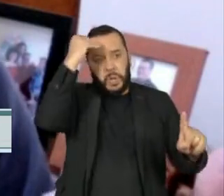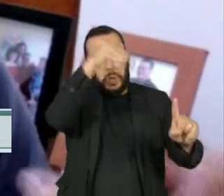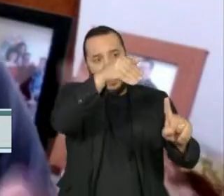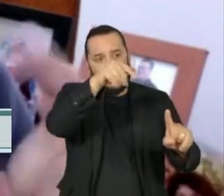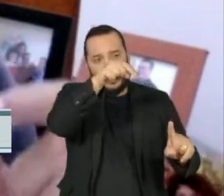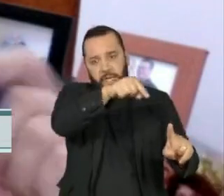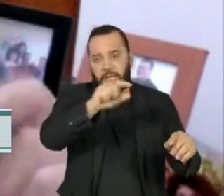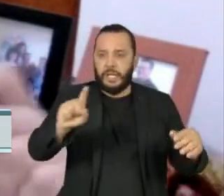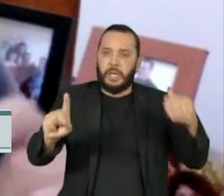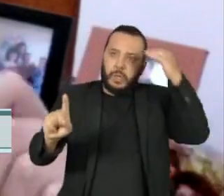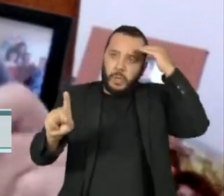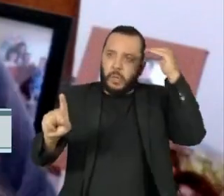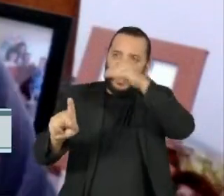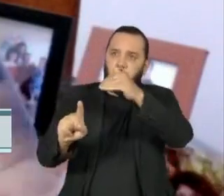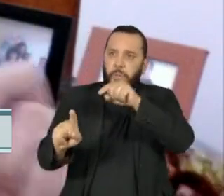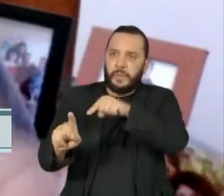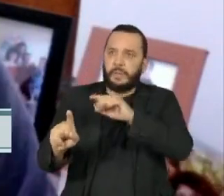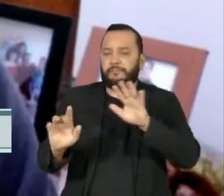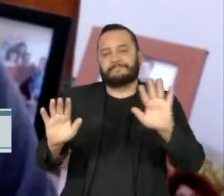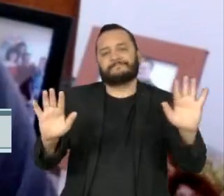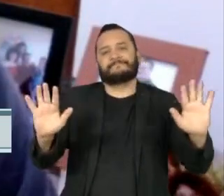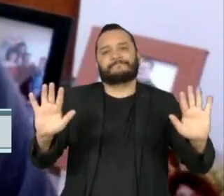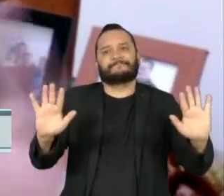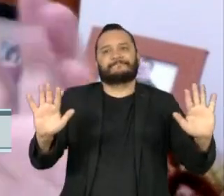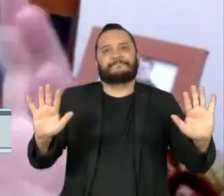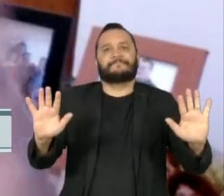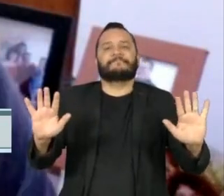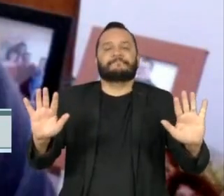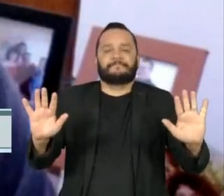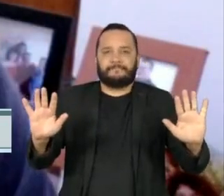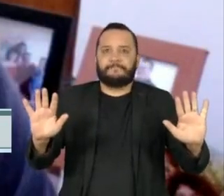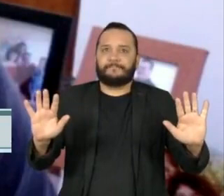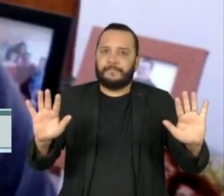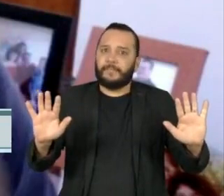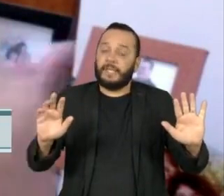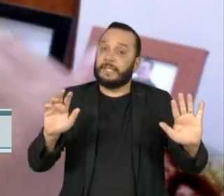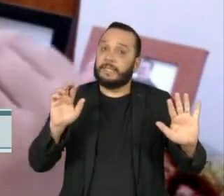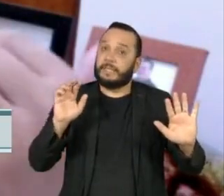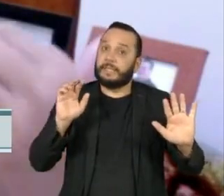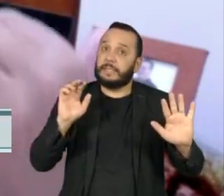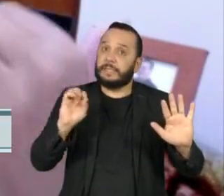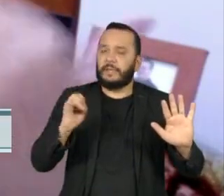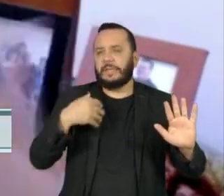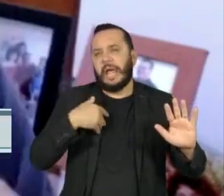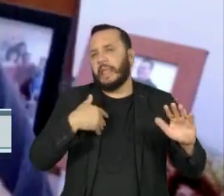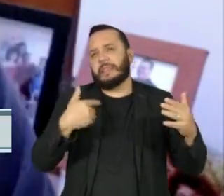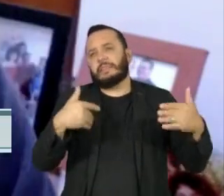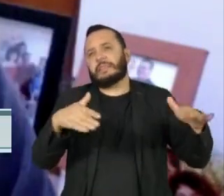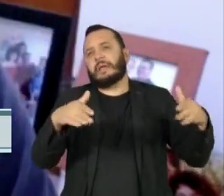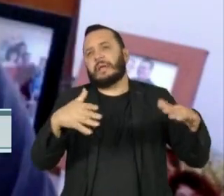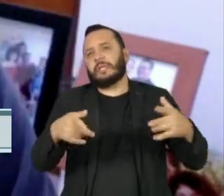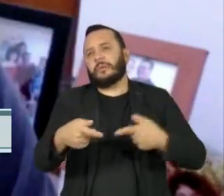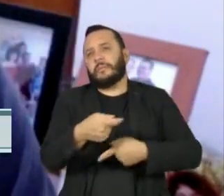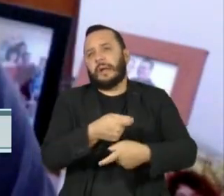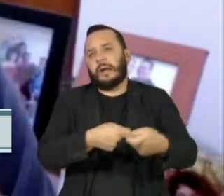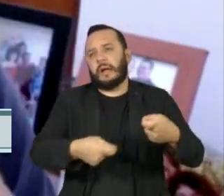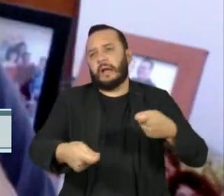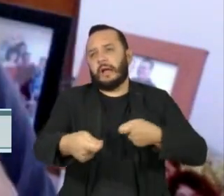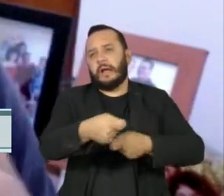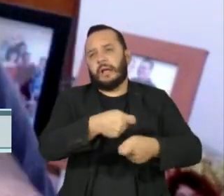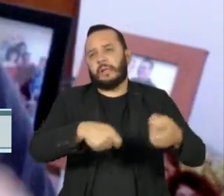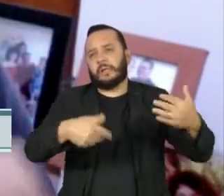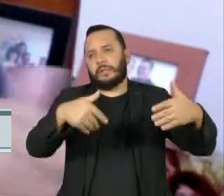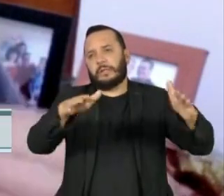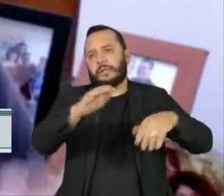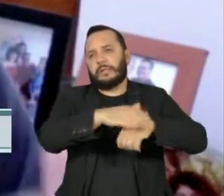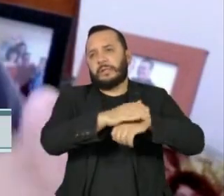porque Muito provavelmente isso Nós escolhemos a rota de não deixa o mercado se regular ou deixa